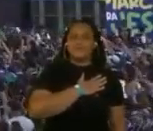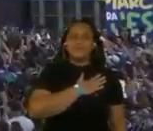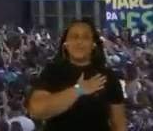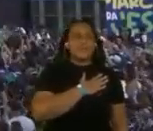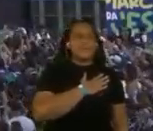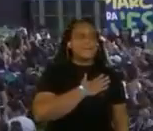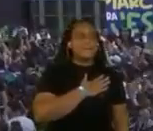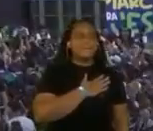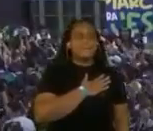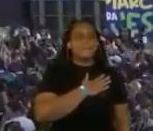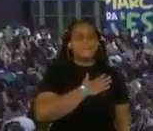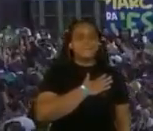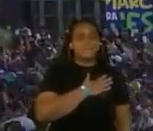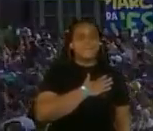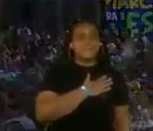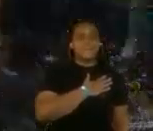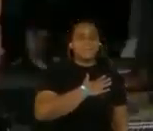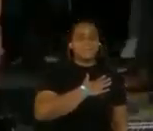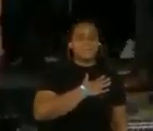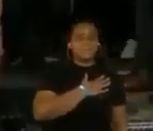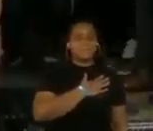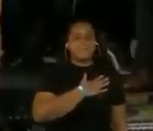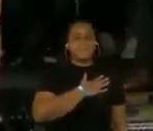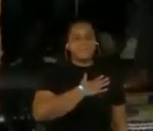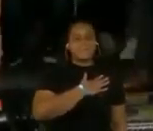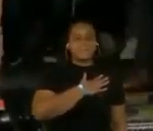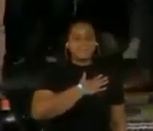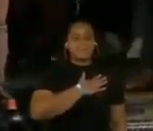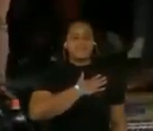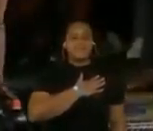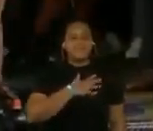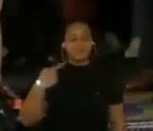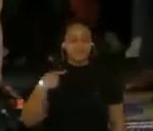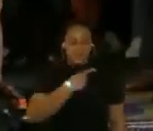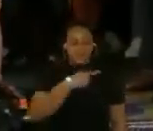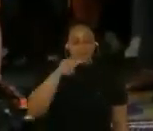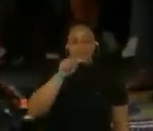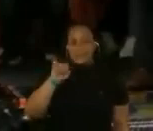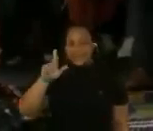gente para orar por este casal. Eu quero chamar aqui o pastor Silas Malafaia.